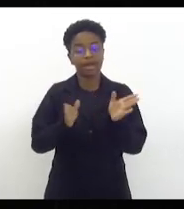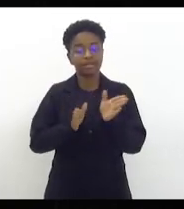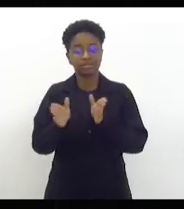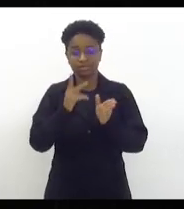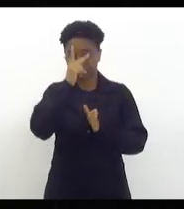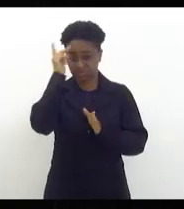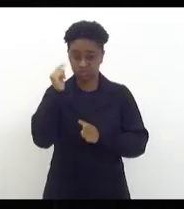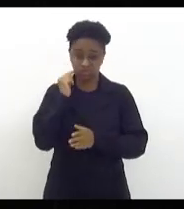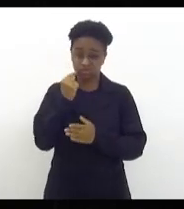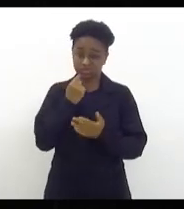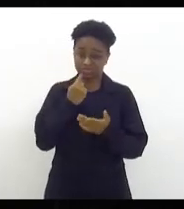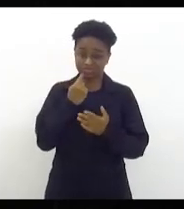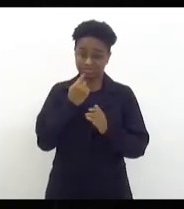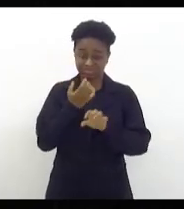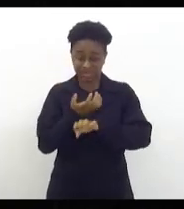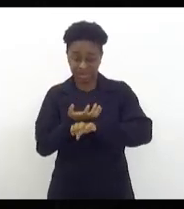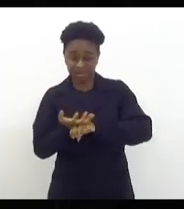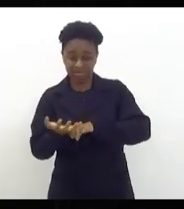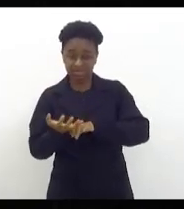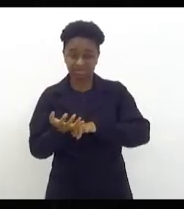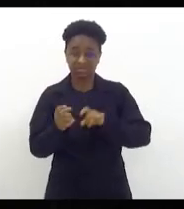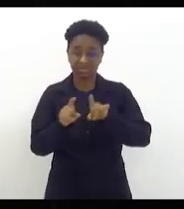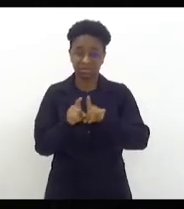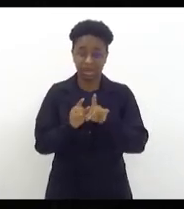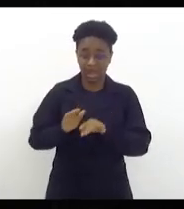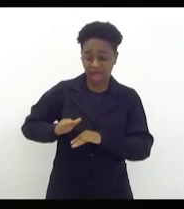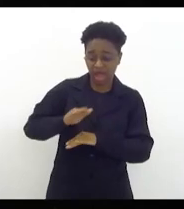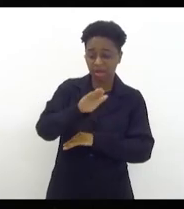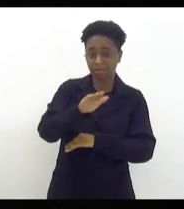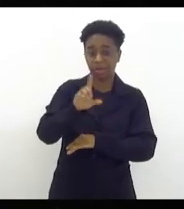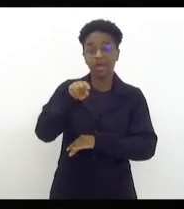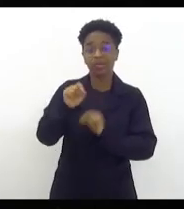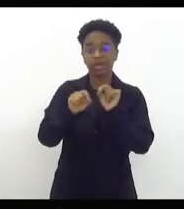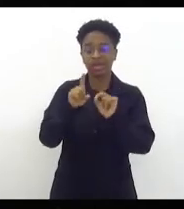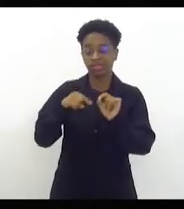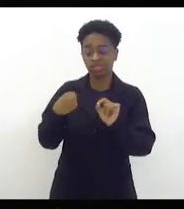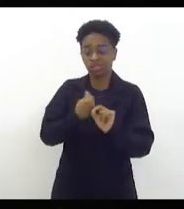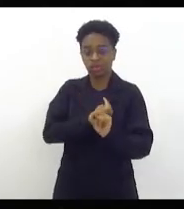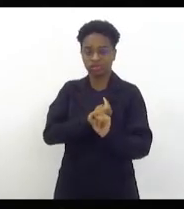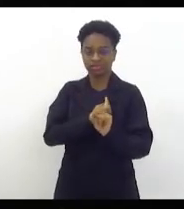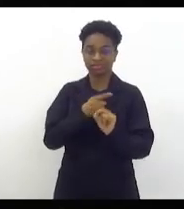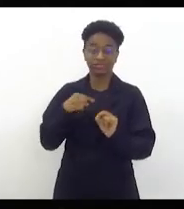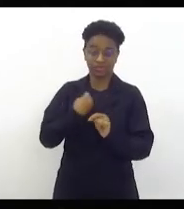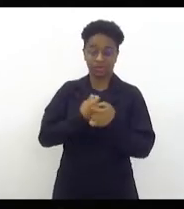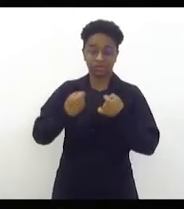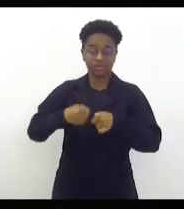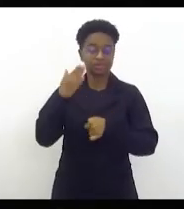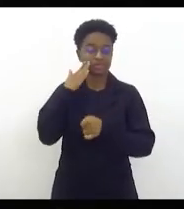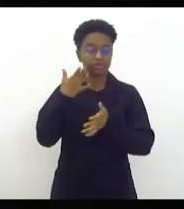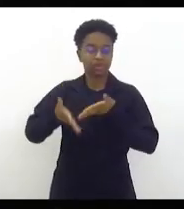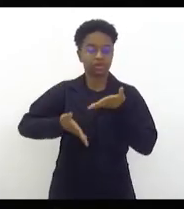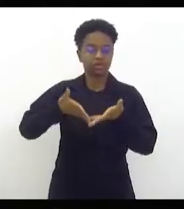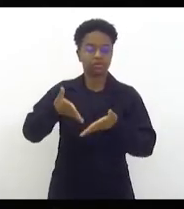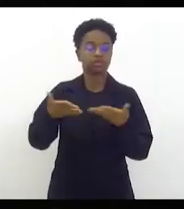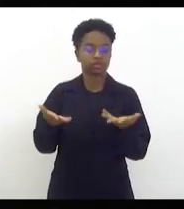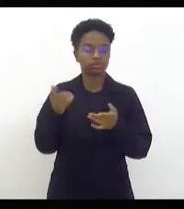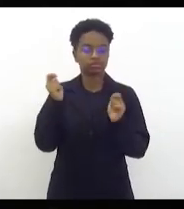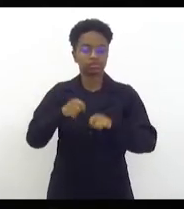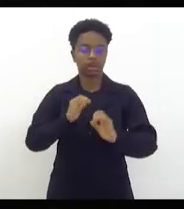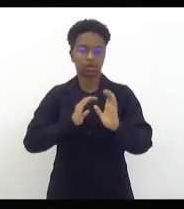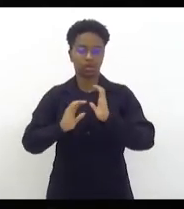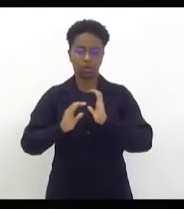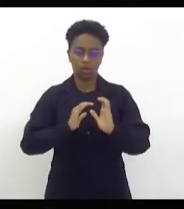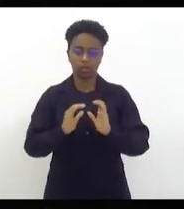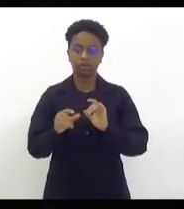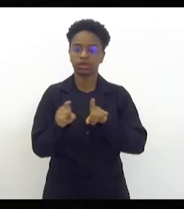piso tátil, as rampas, está em nós. Está em nós sabermos a língua brasileira de sinais para a gente conseguir se comunicar